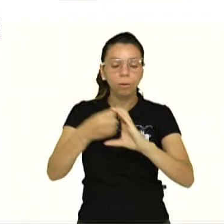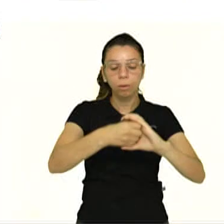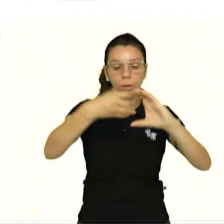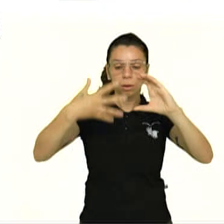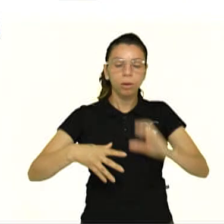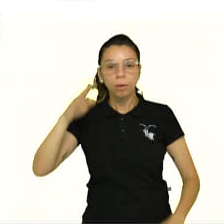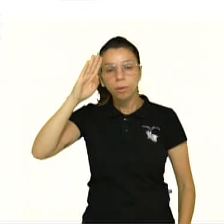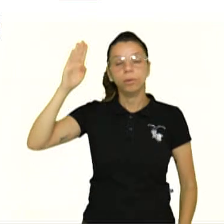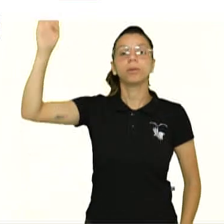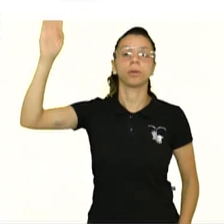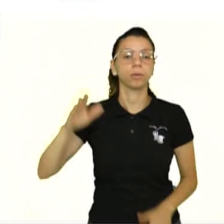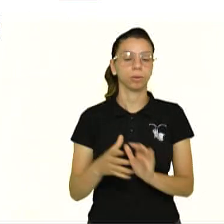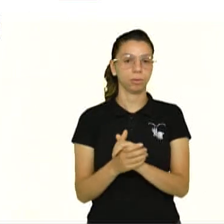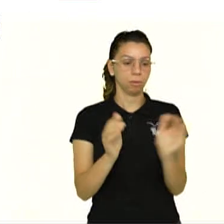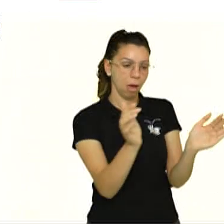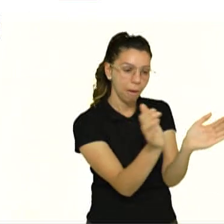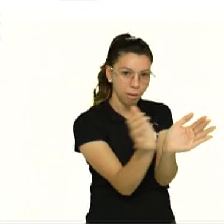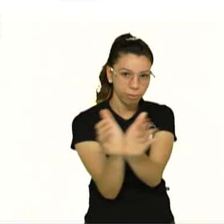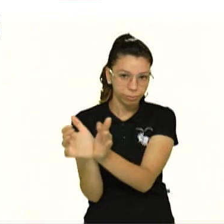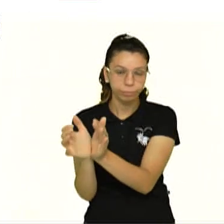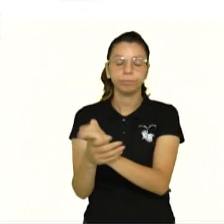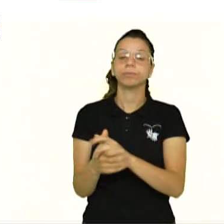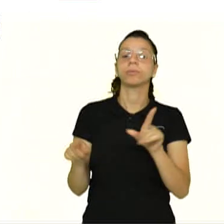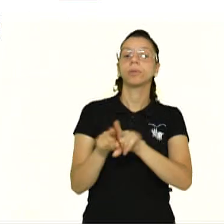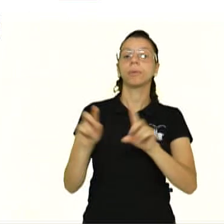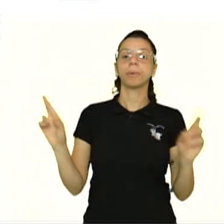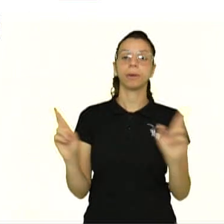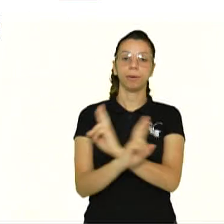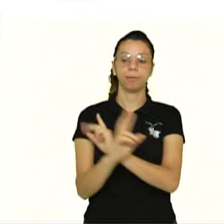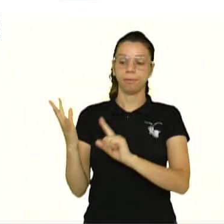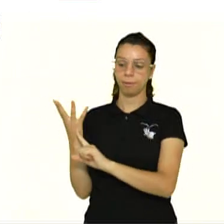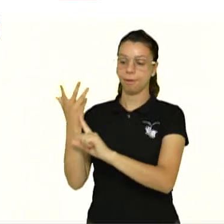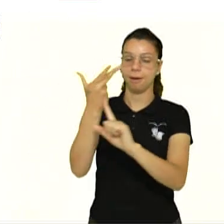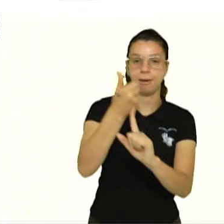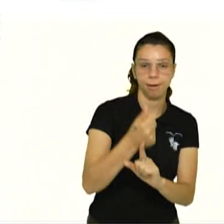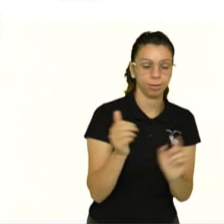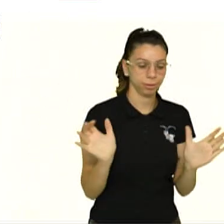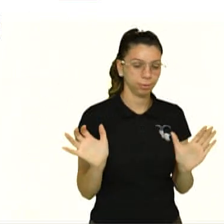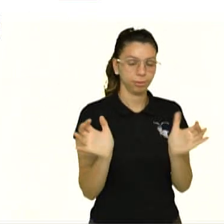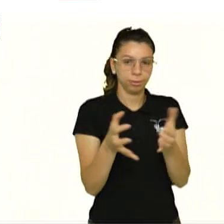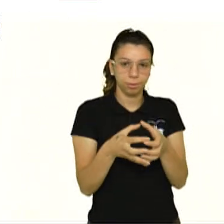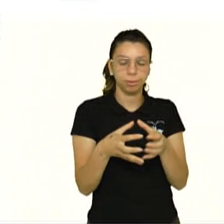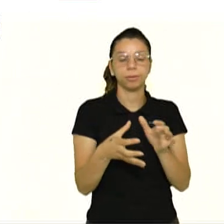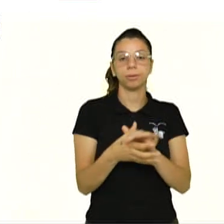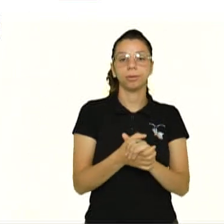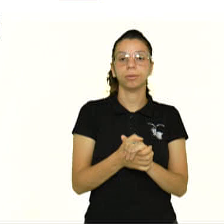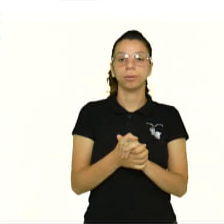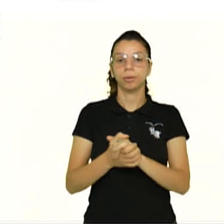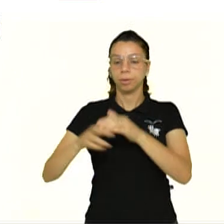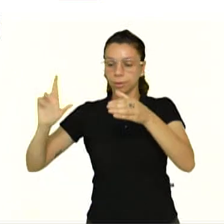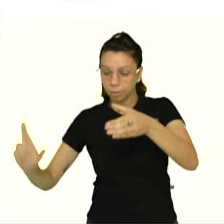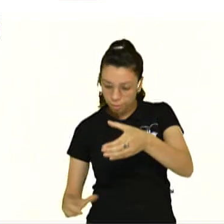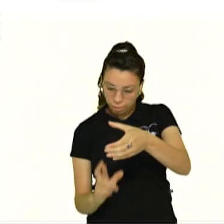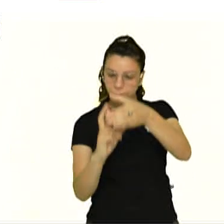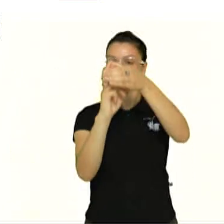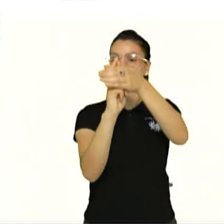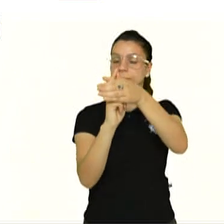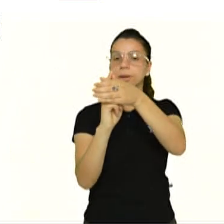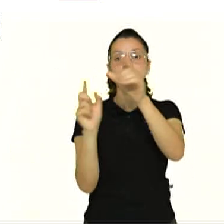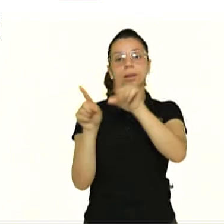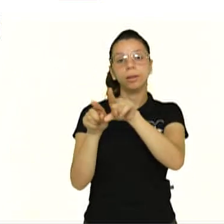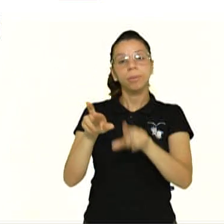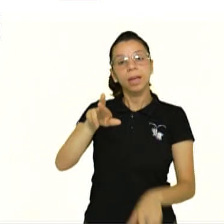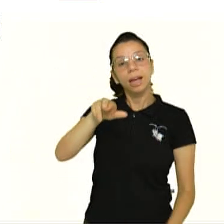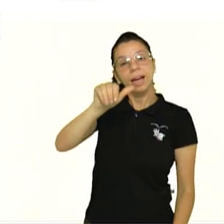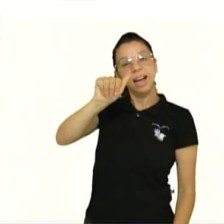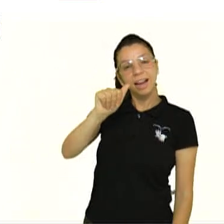estética classicista, relacionar a arte classicista com as tendências renascentista e